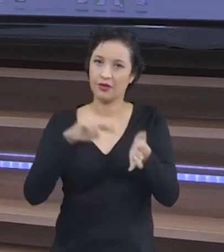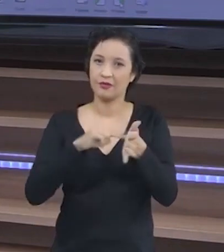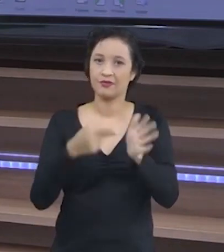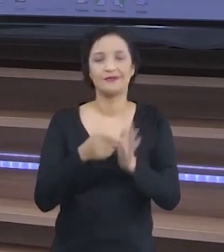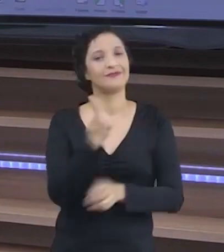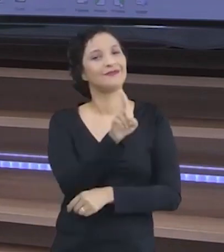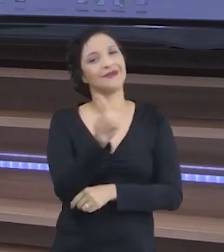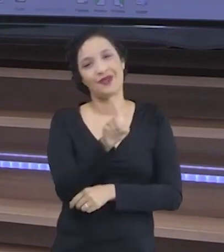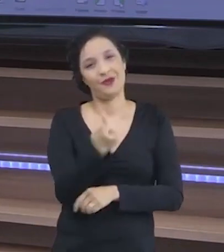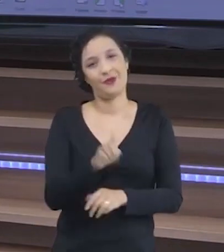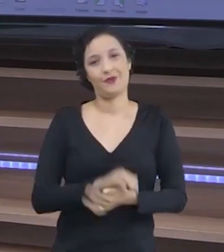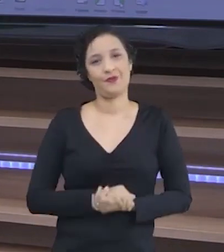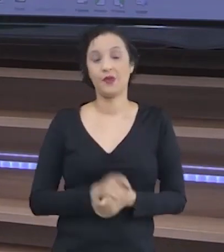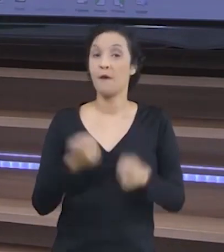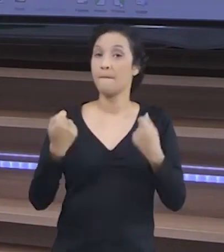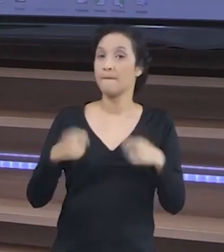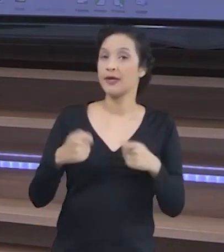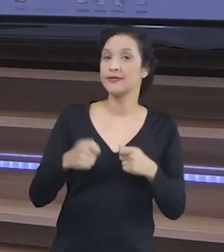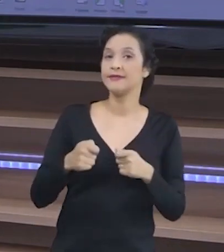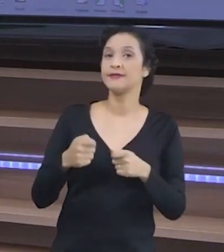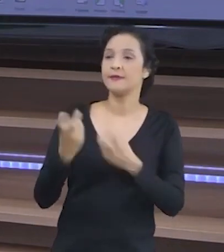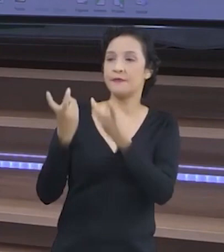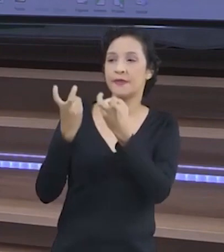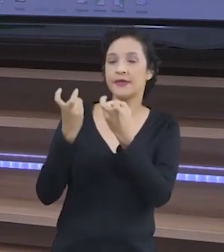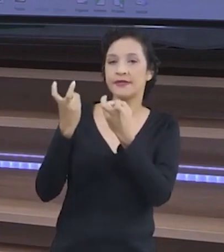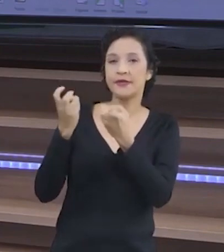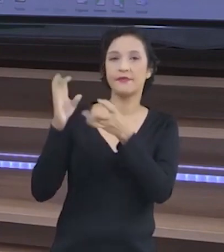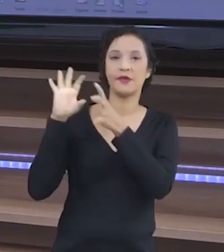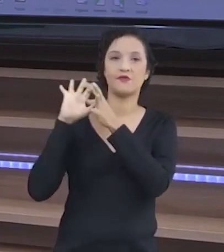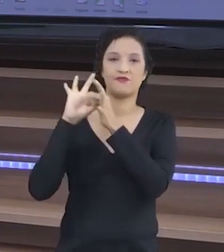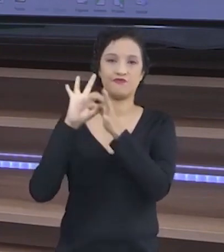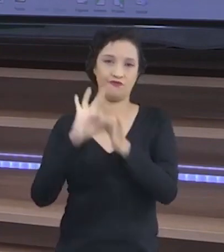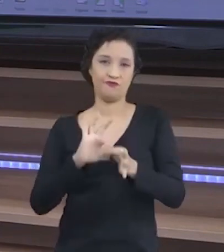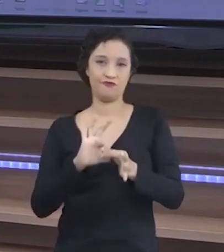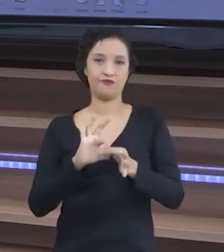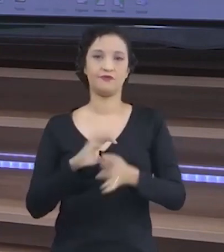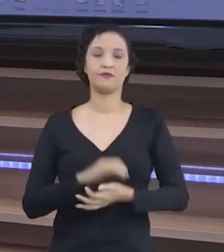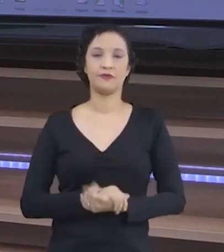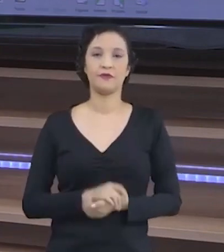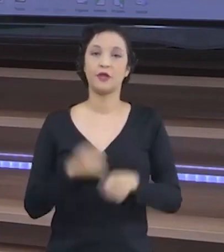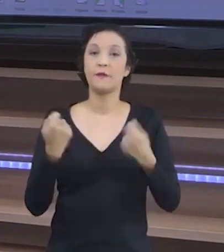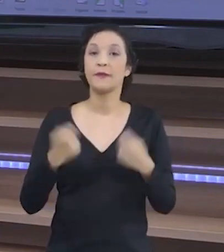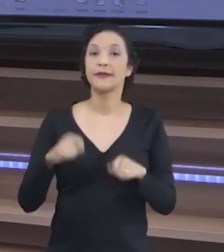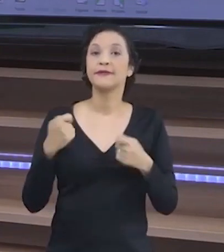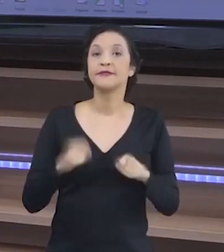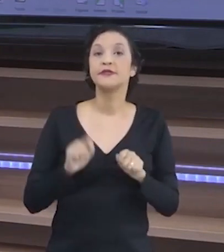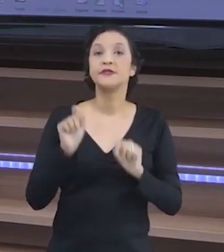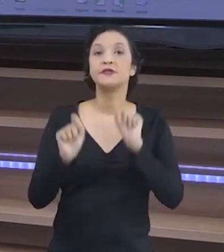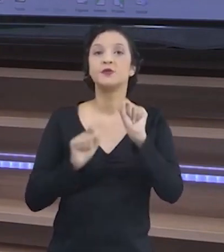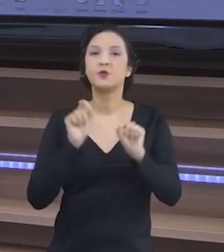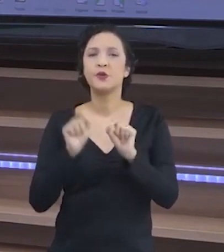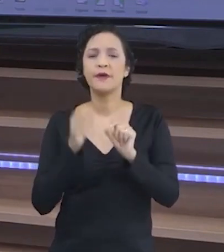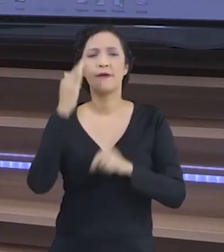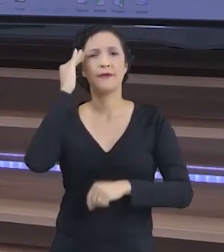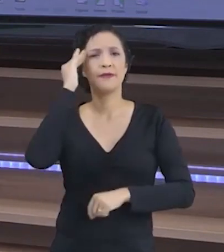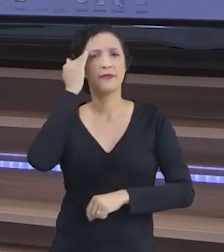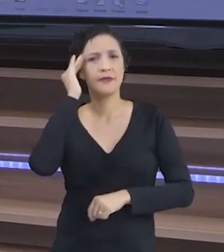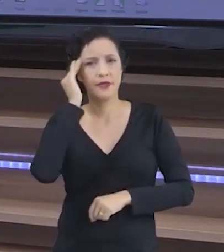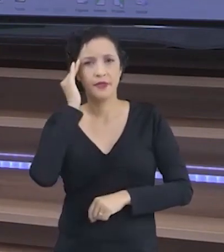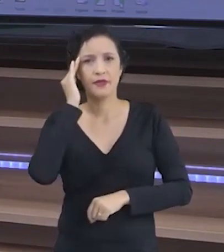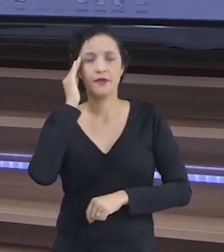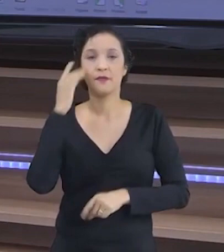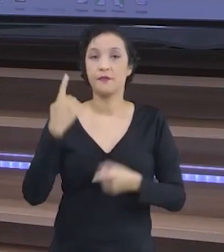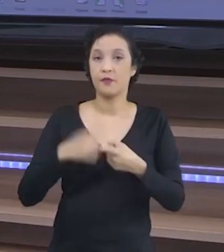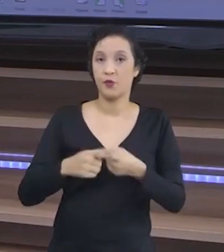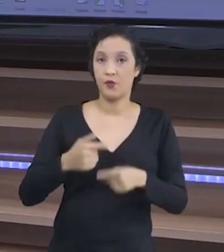Eu tenho que perceber a informação, eu tenho que ter minhas interpretações por meio da leitura que eu